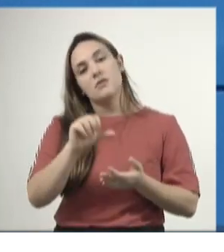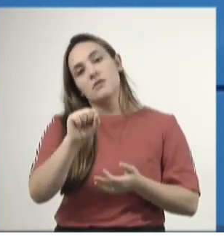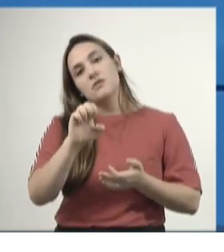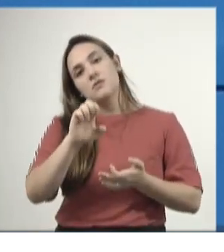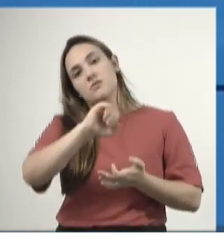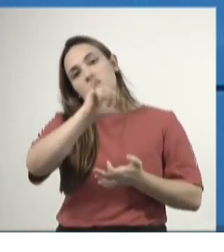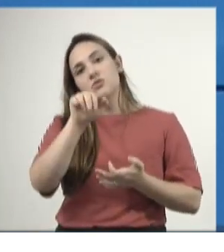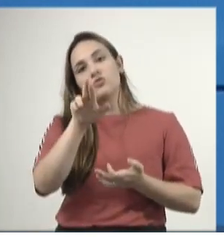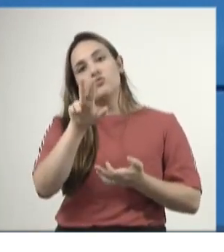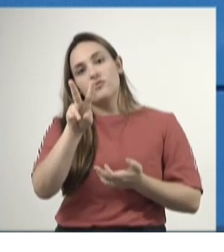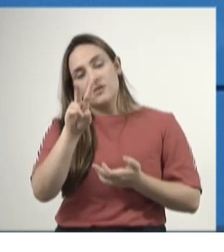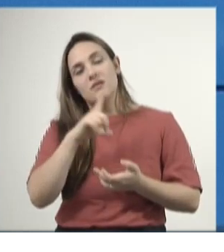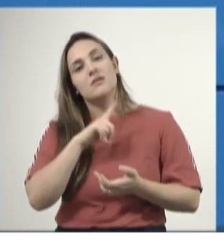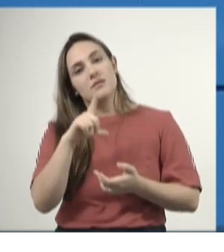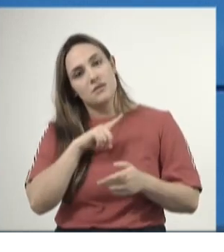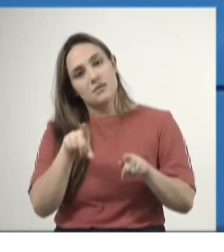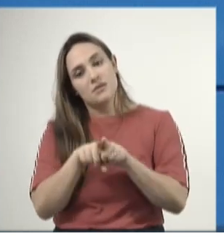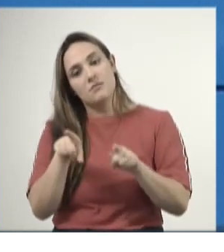Quem Ama, Cuida.